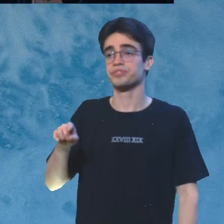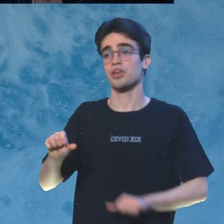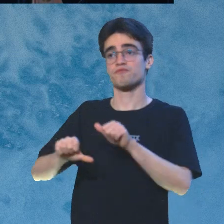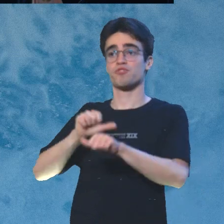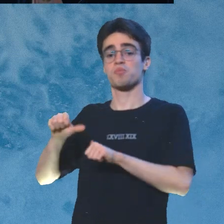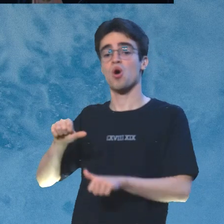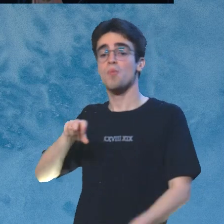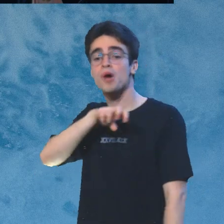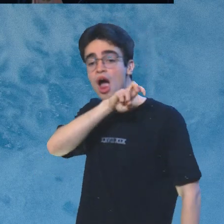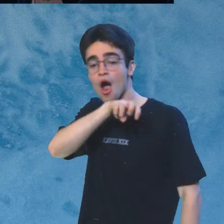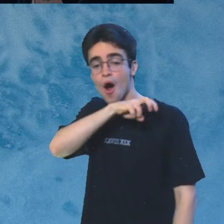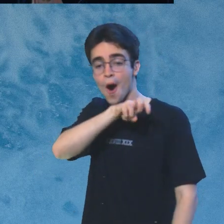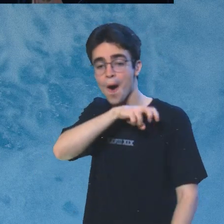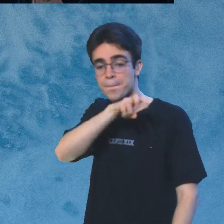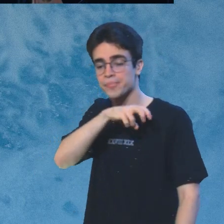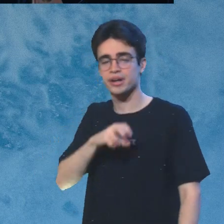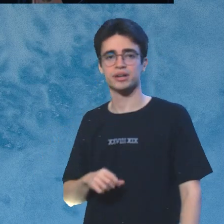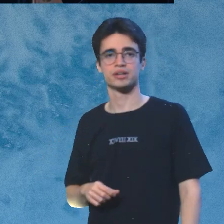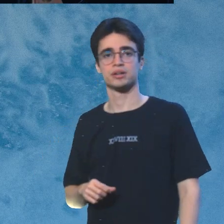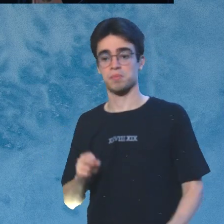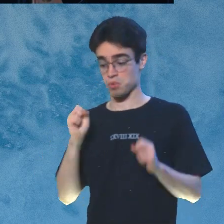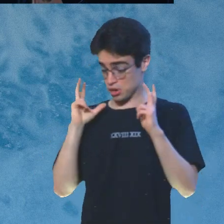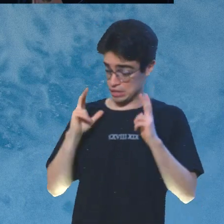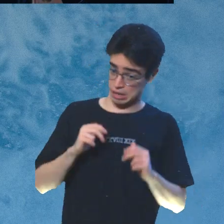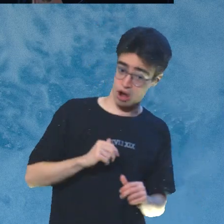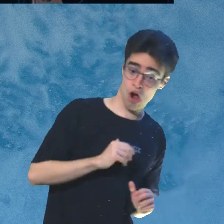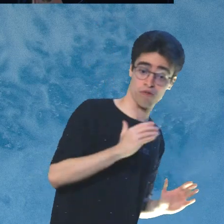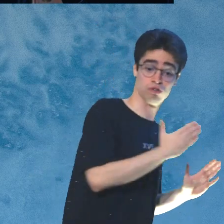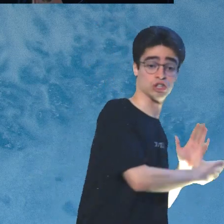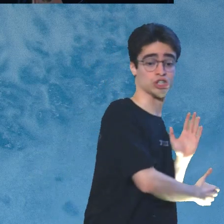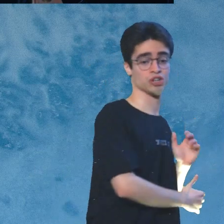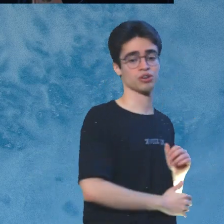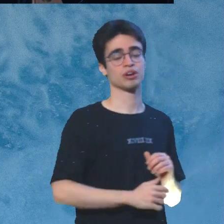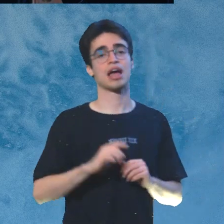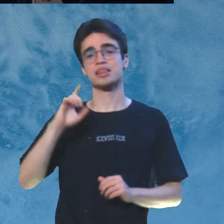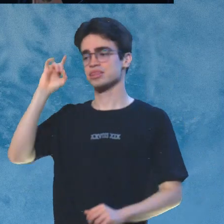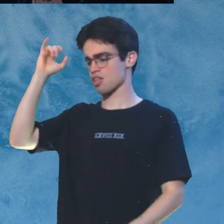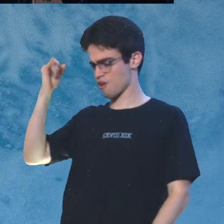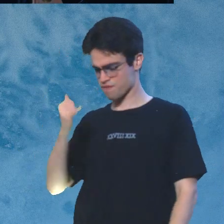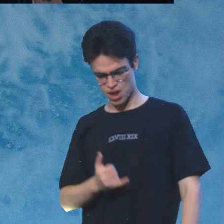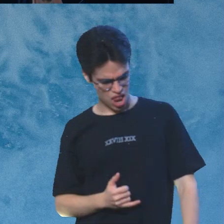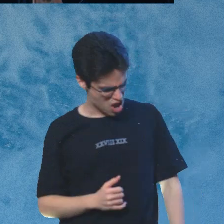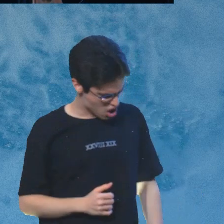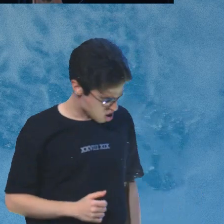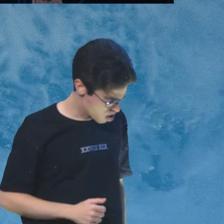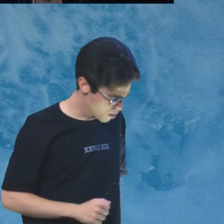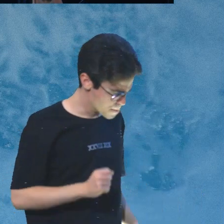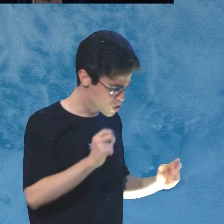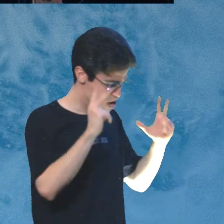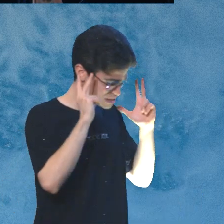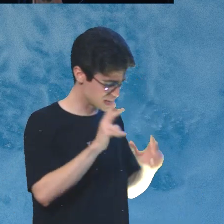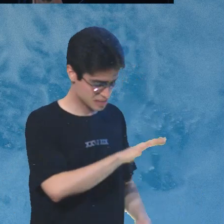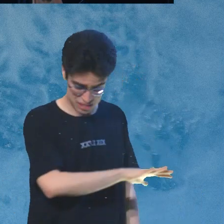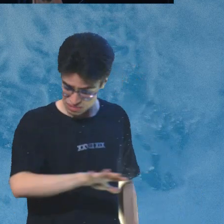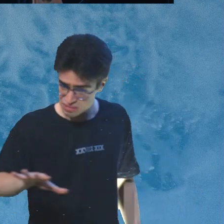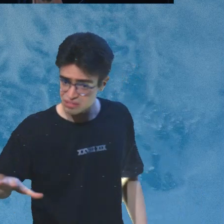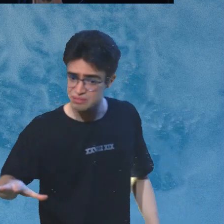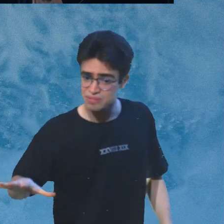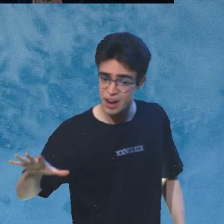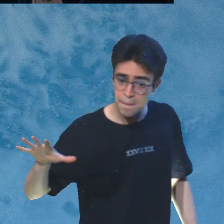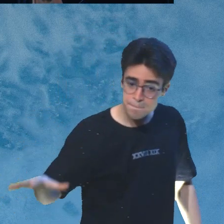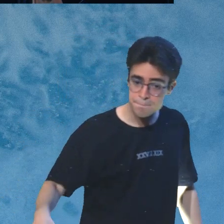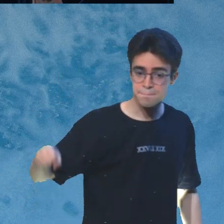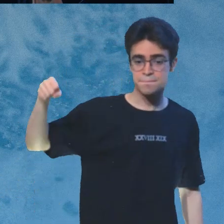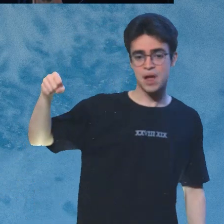cobra. E Moisés fugiu dela. Então o Senhor disse a Moisés, estenda a mão e pegue pela